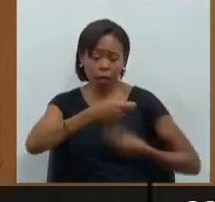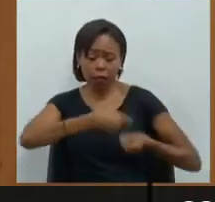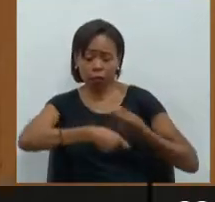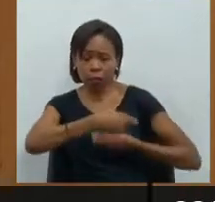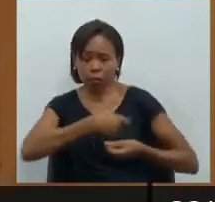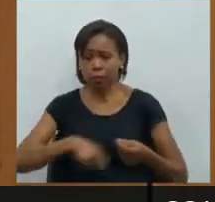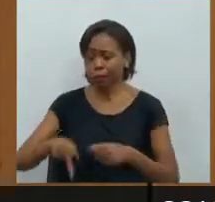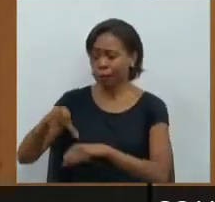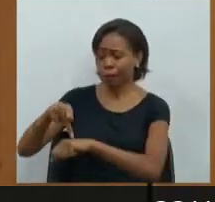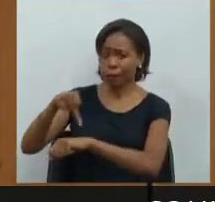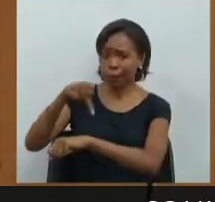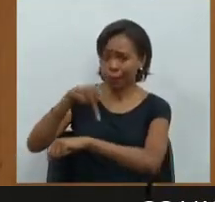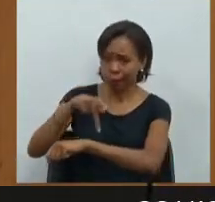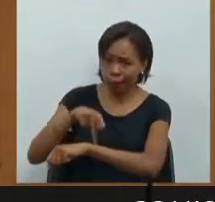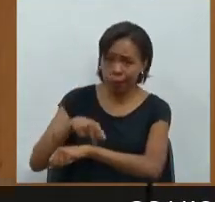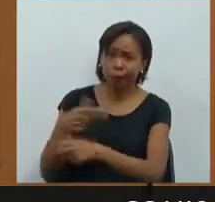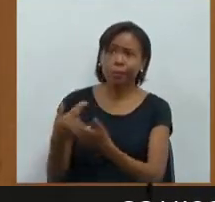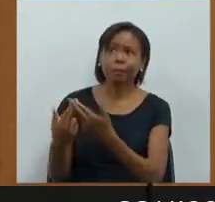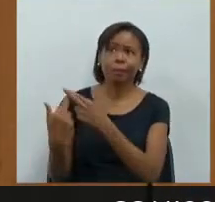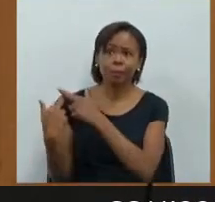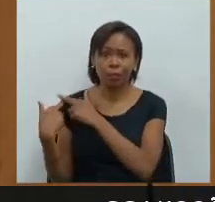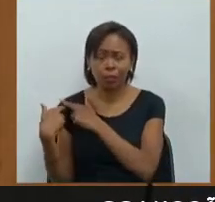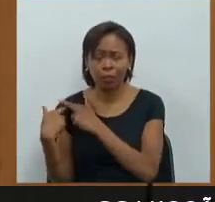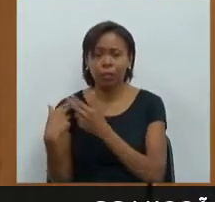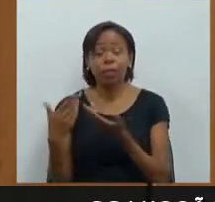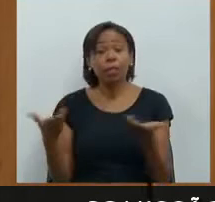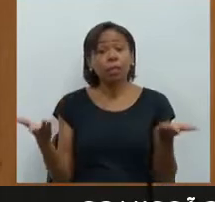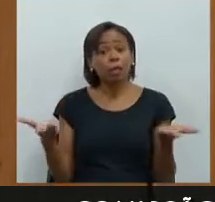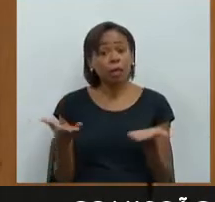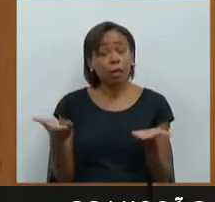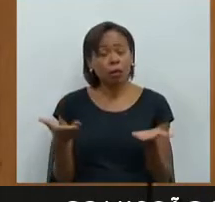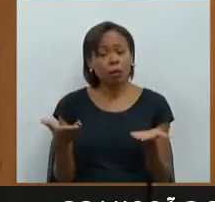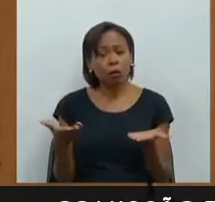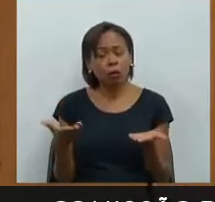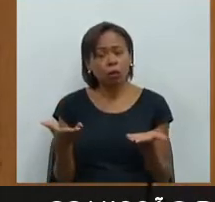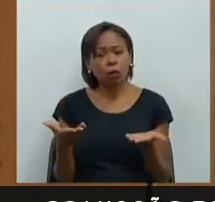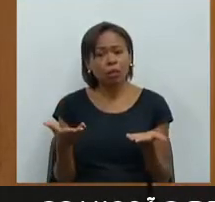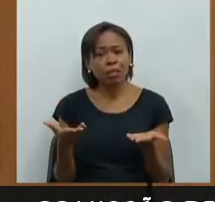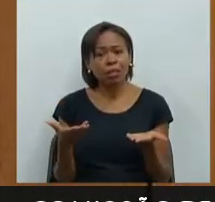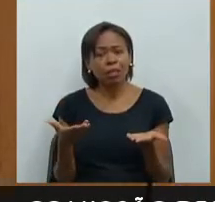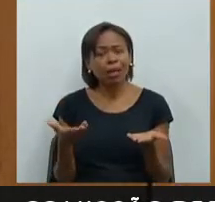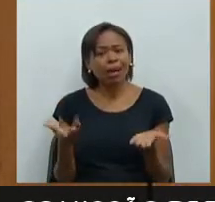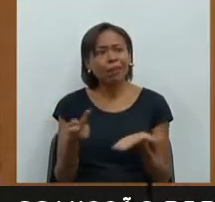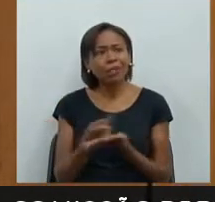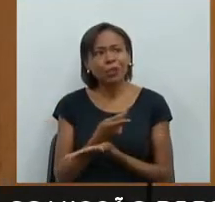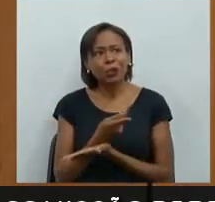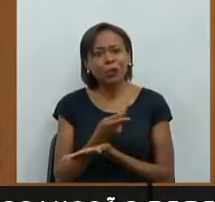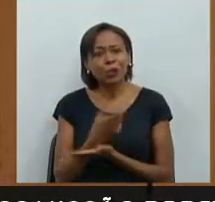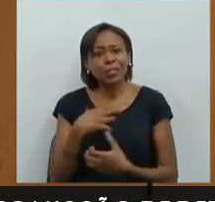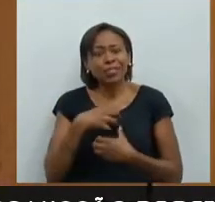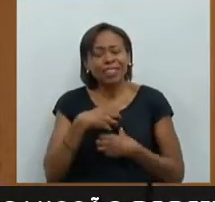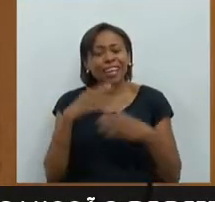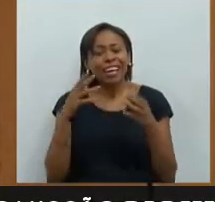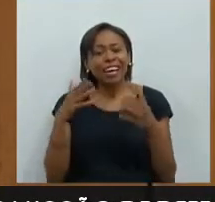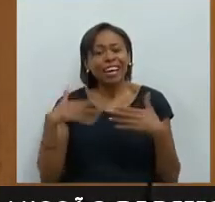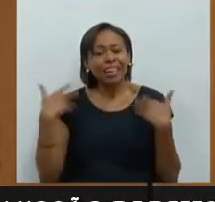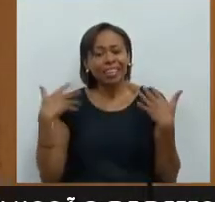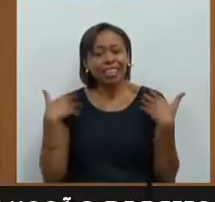o pedagógico. E, agora, nós tivemos a alegria de receber o